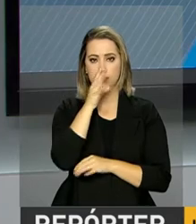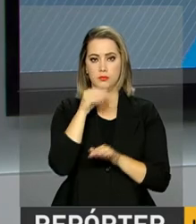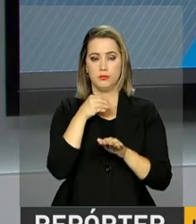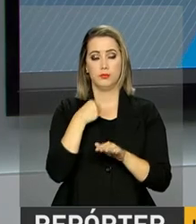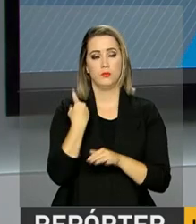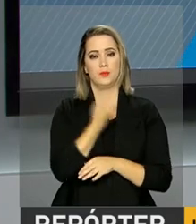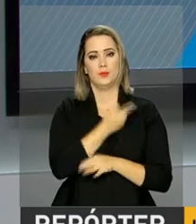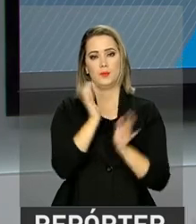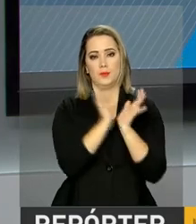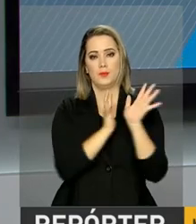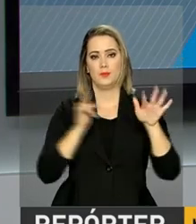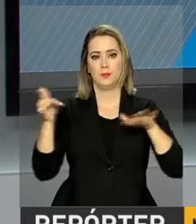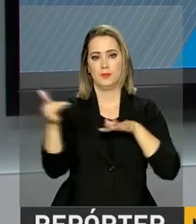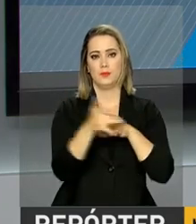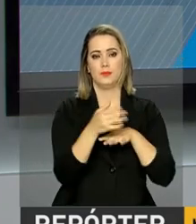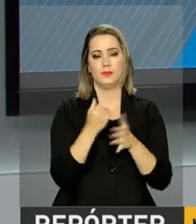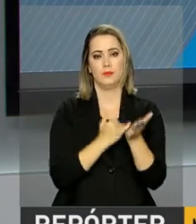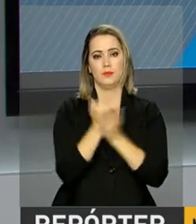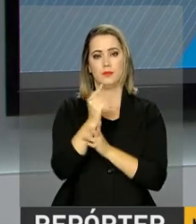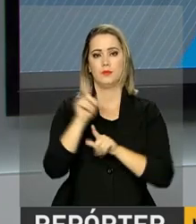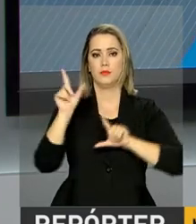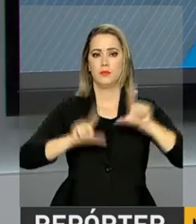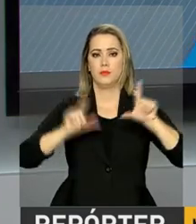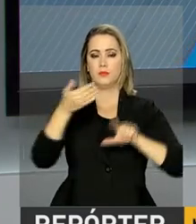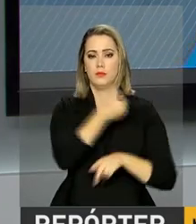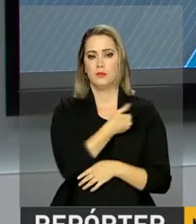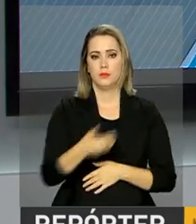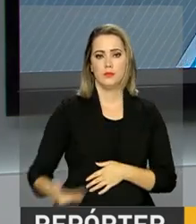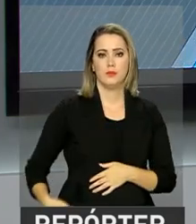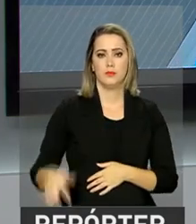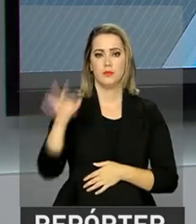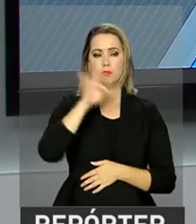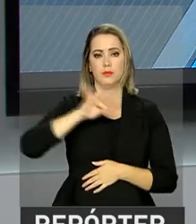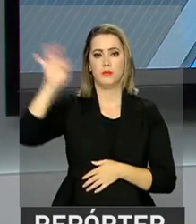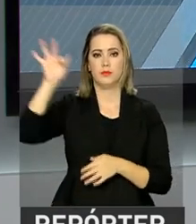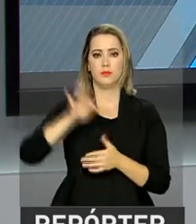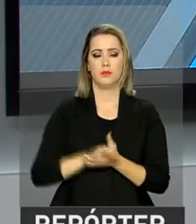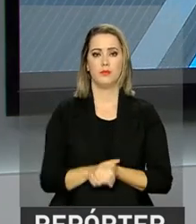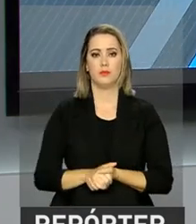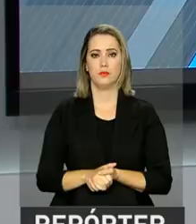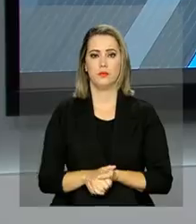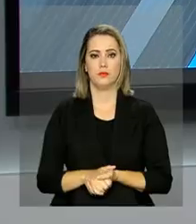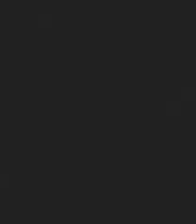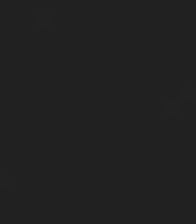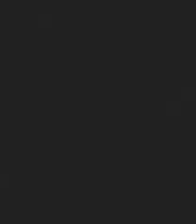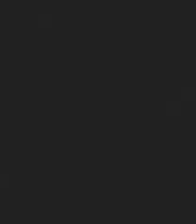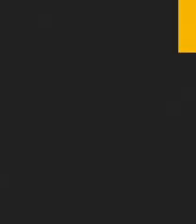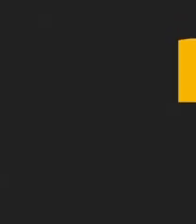em nossas redes sociais continue com a gente aqui na nbr a tv do governo federal